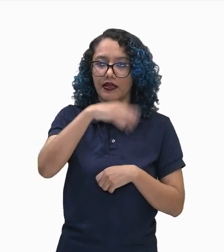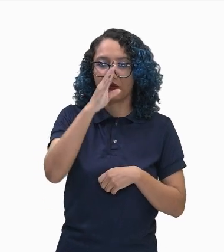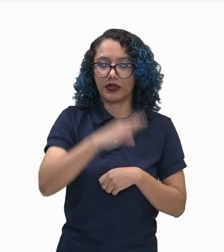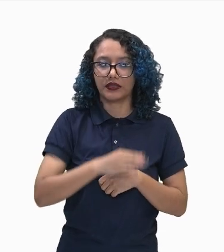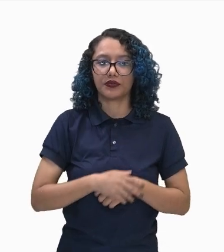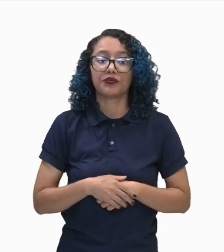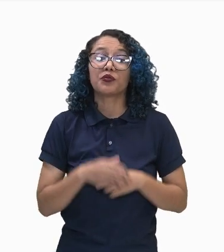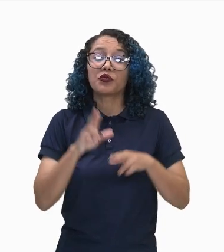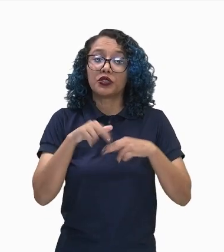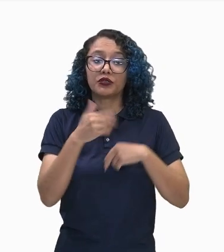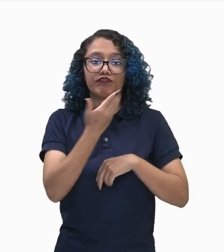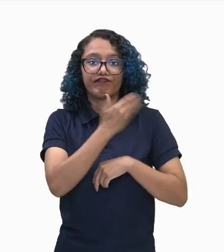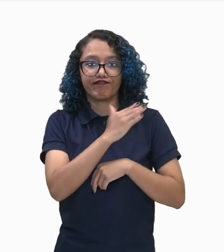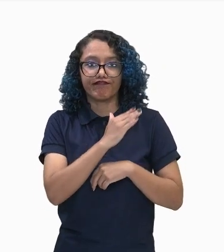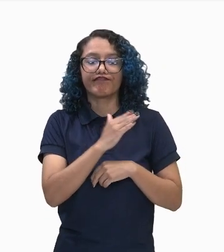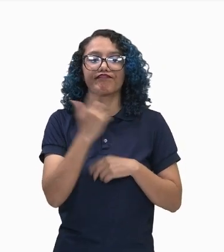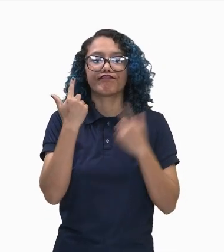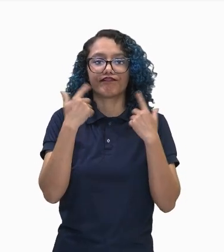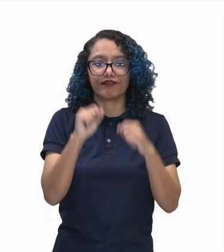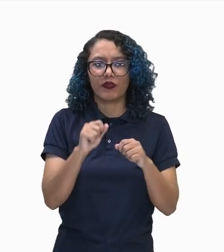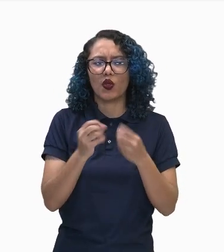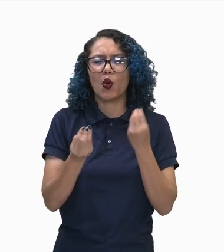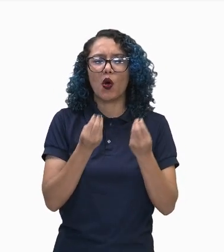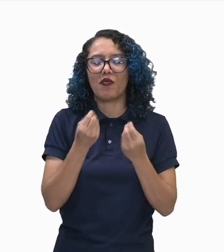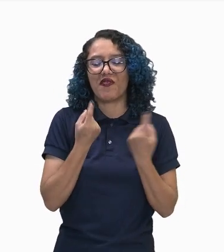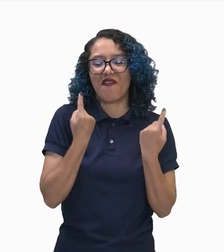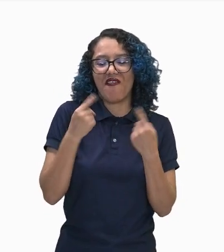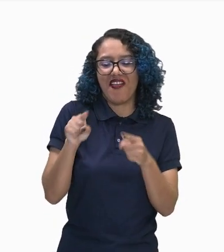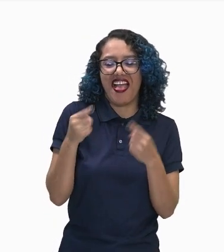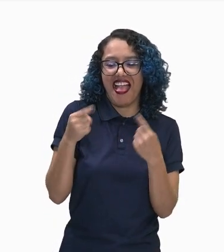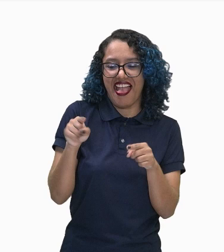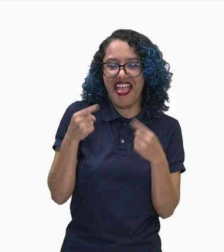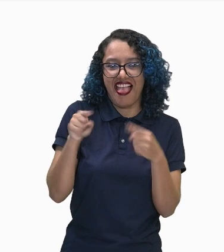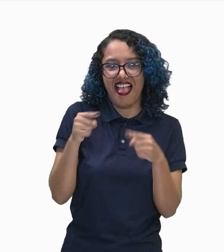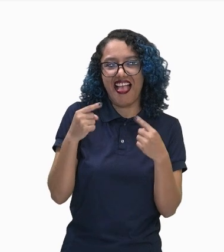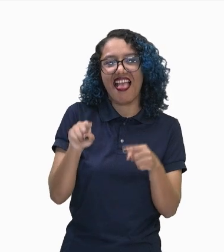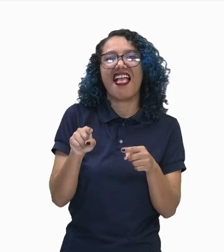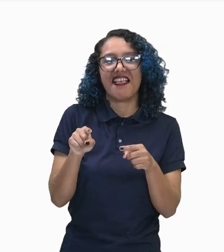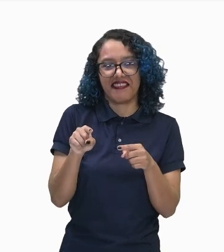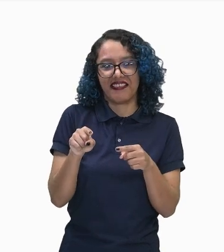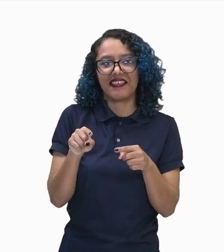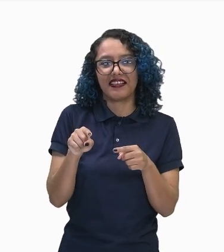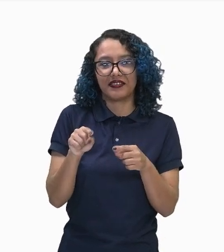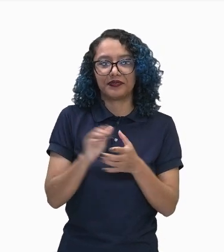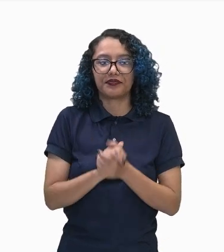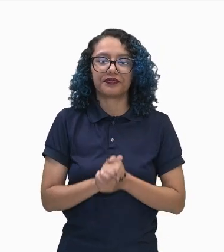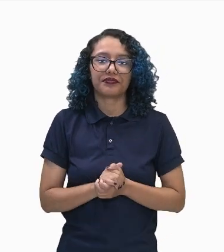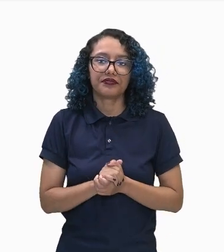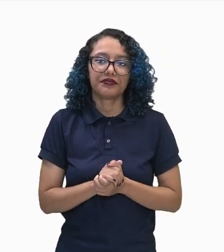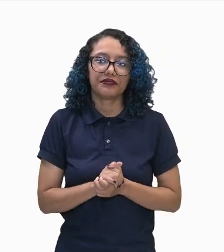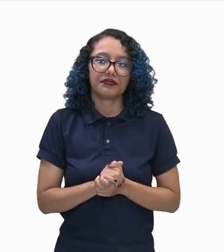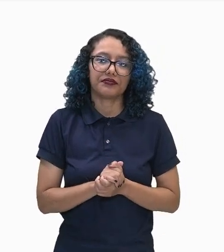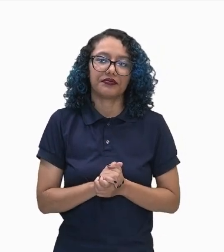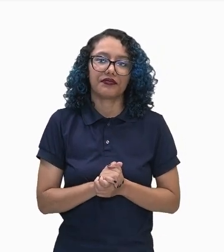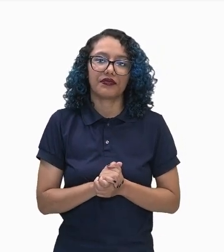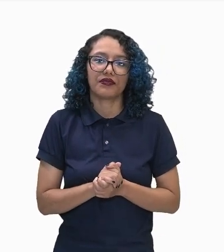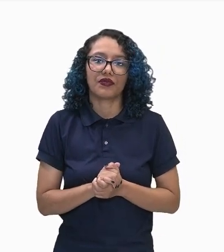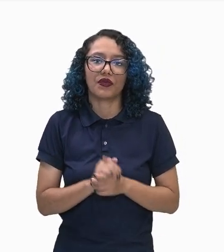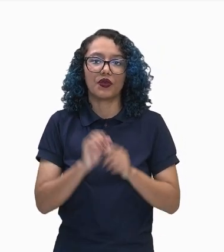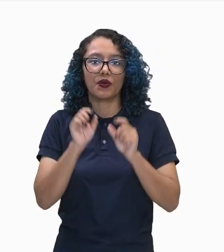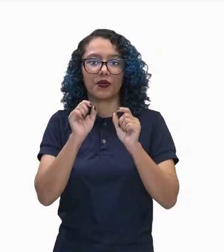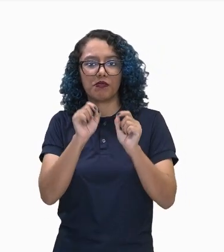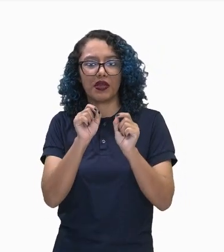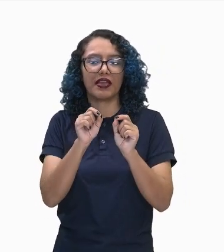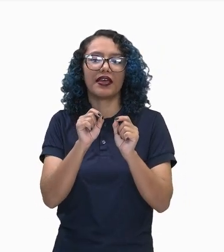preconceito linguístico surge no tom de deboche, sendo uma variação apontada de maneira pejorativa